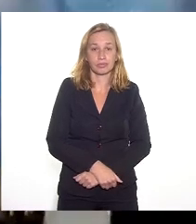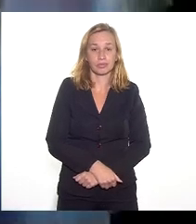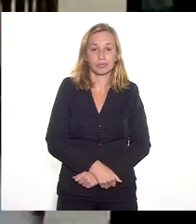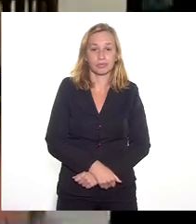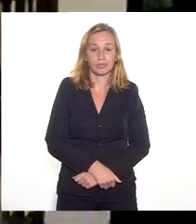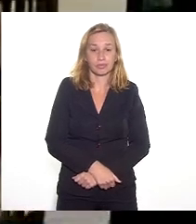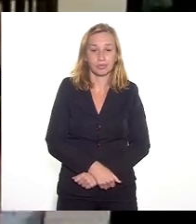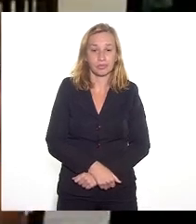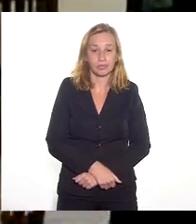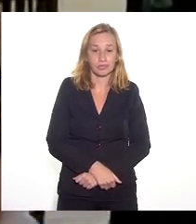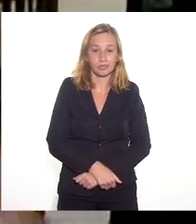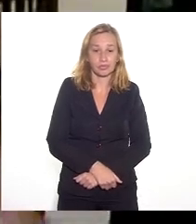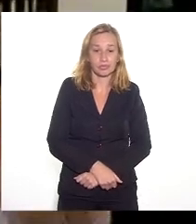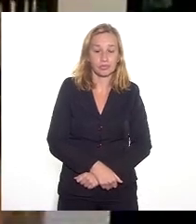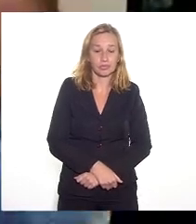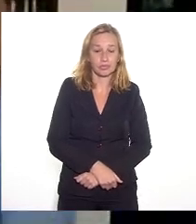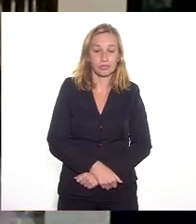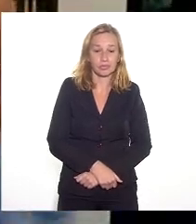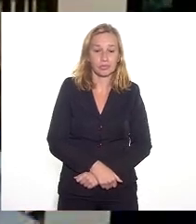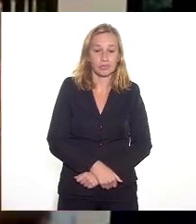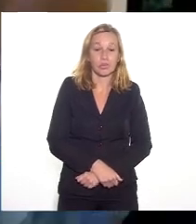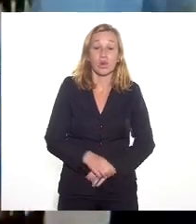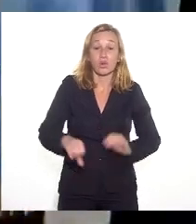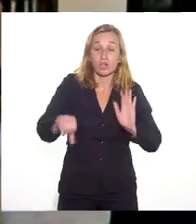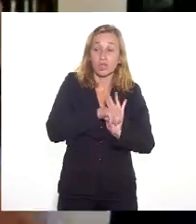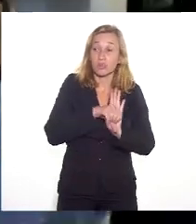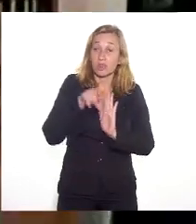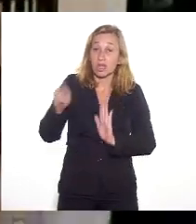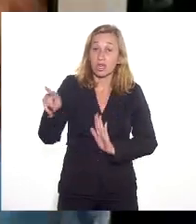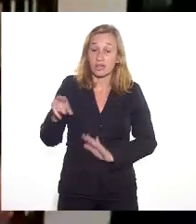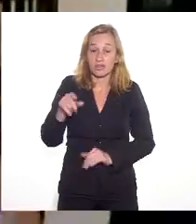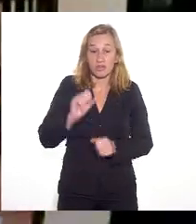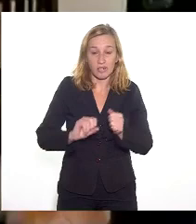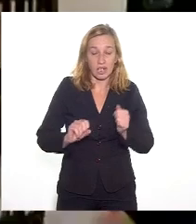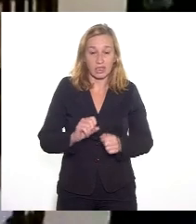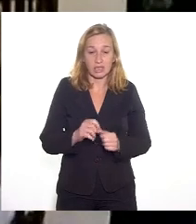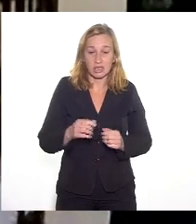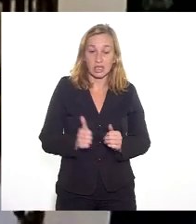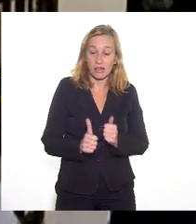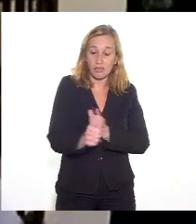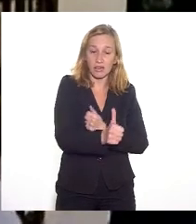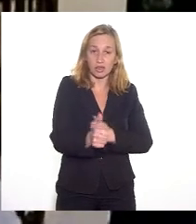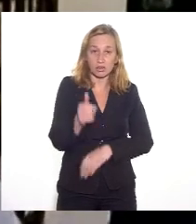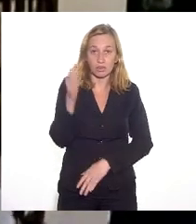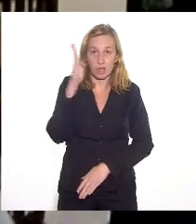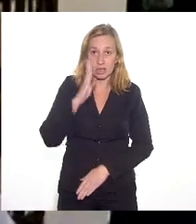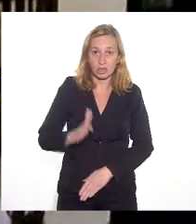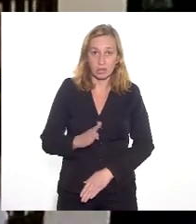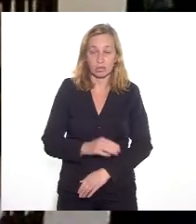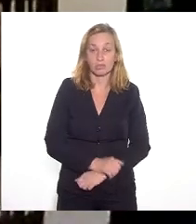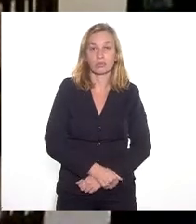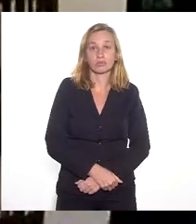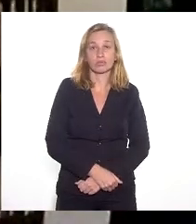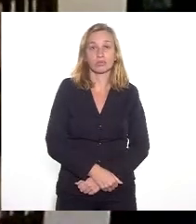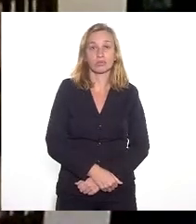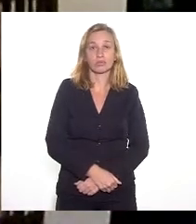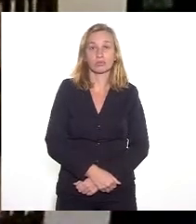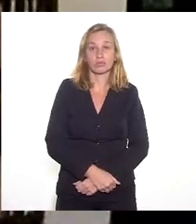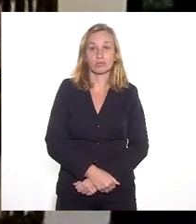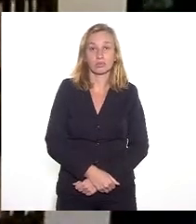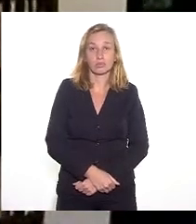Os crimes cometidos hoje por quem está à frente do comando político do